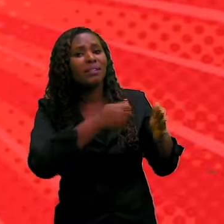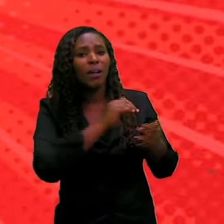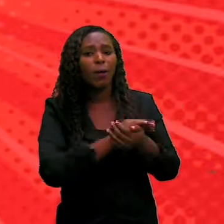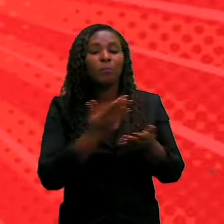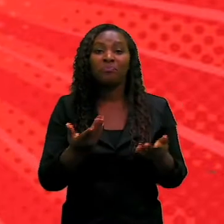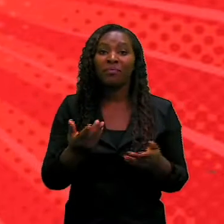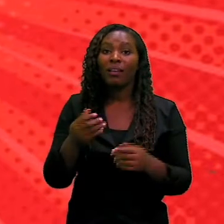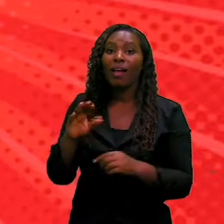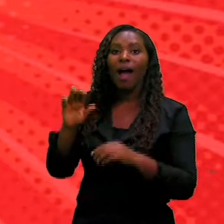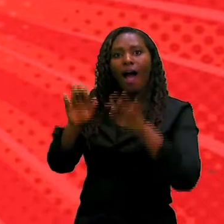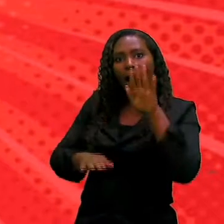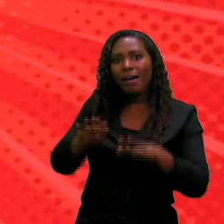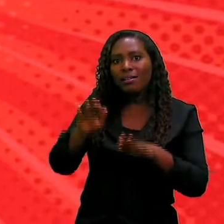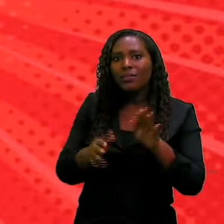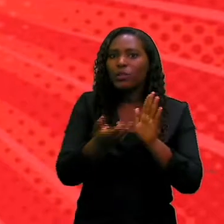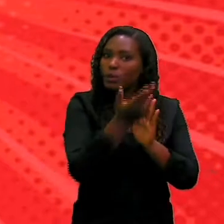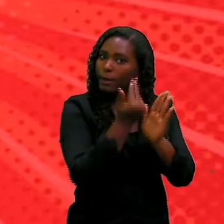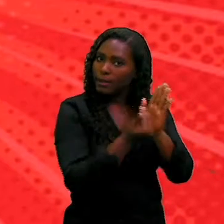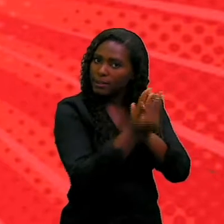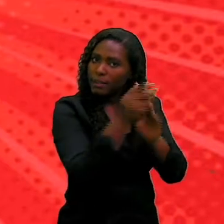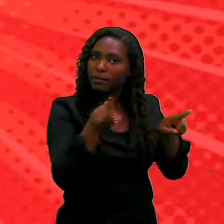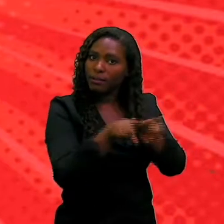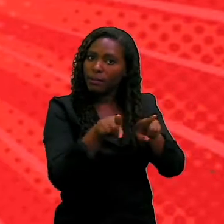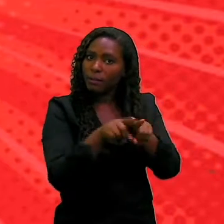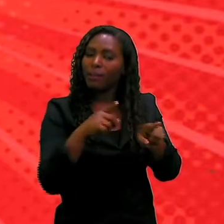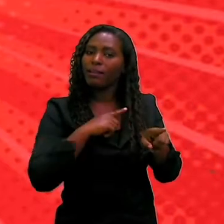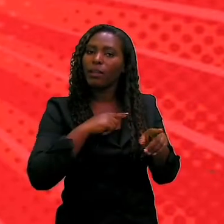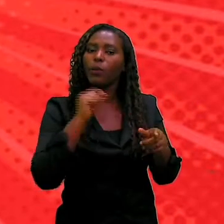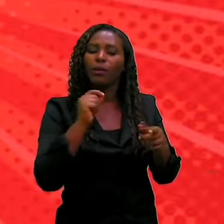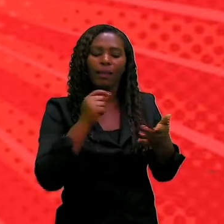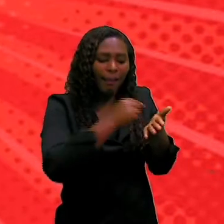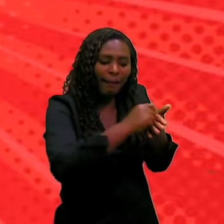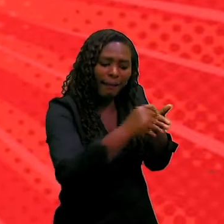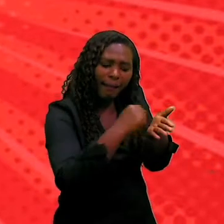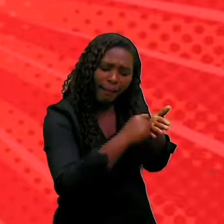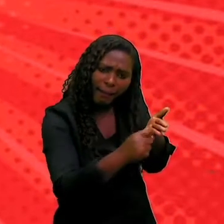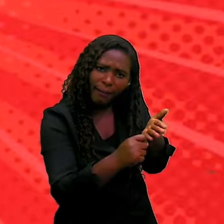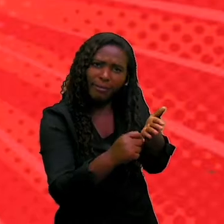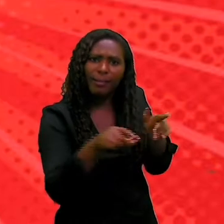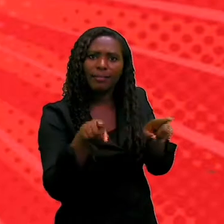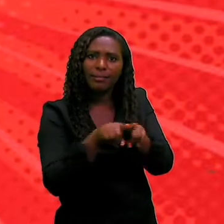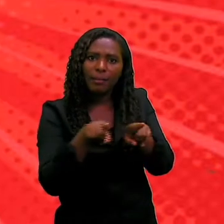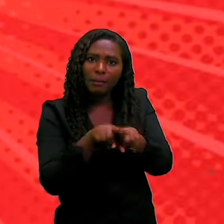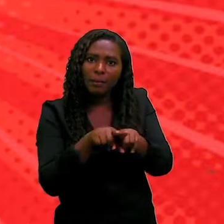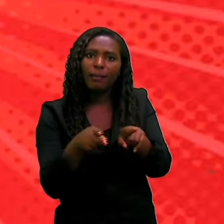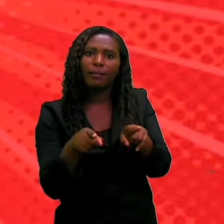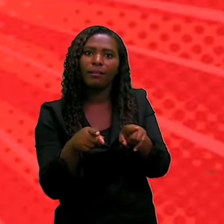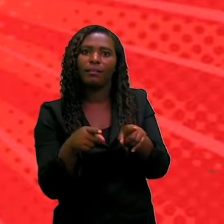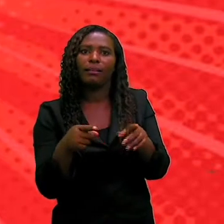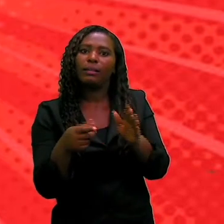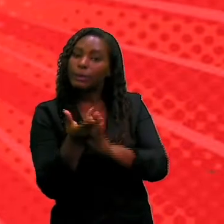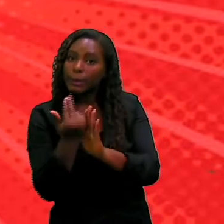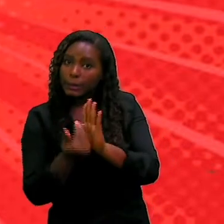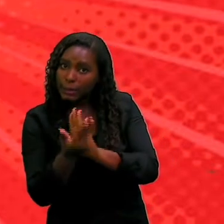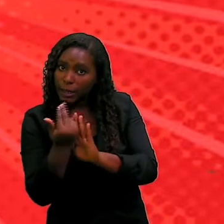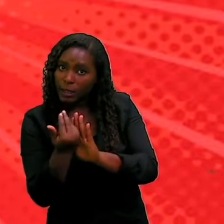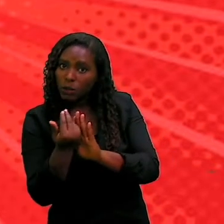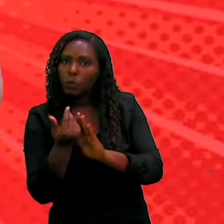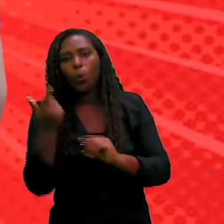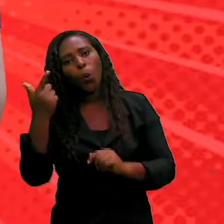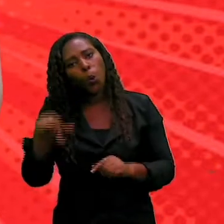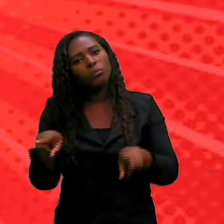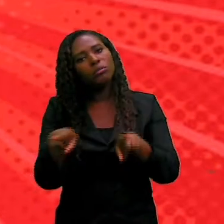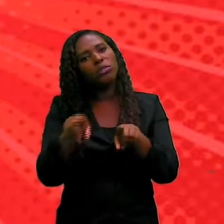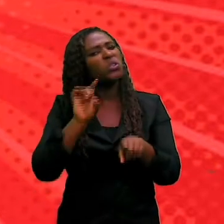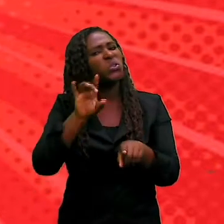linguagem verbal, para reforçar o quê? O sentido e melhor ilustrar aí o assunto a que se refere. Olha essas charges